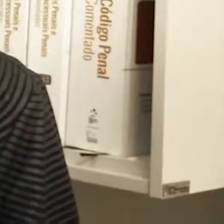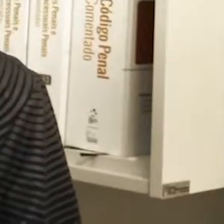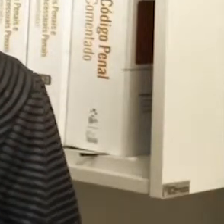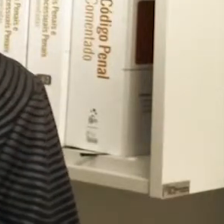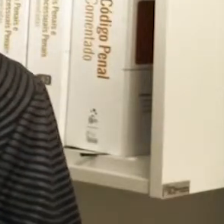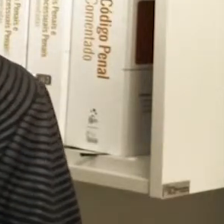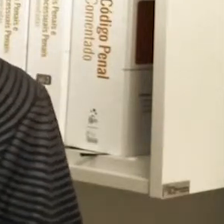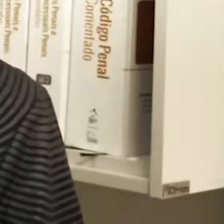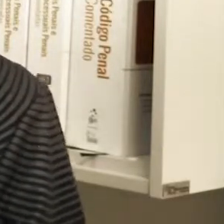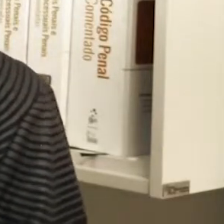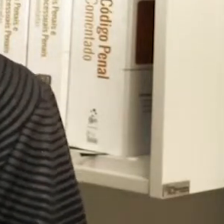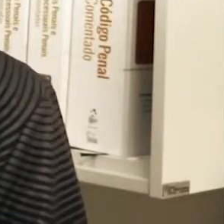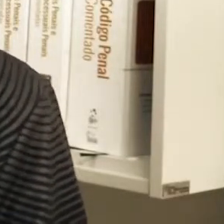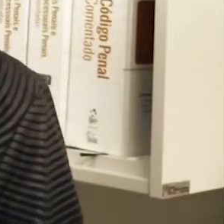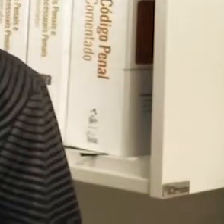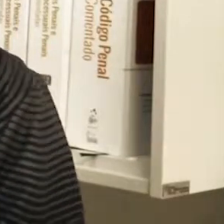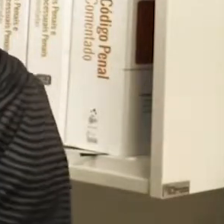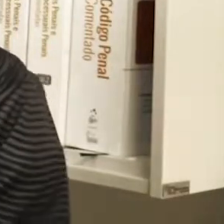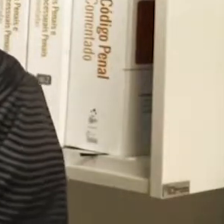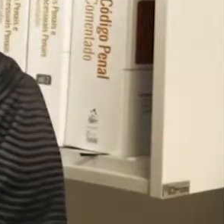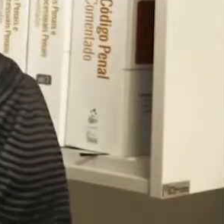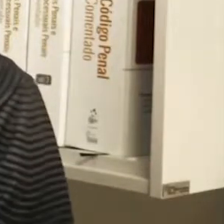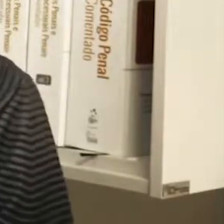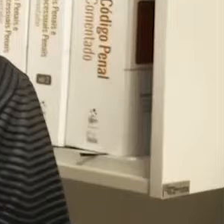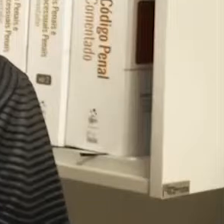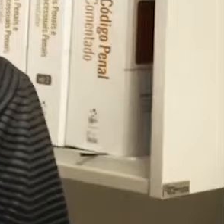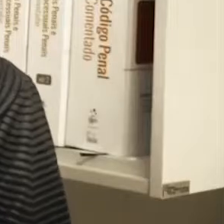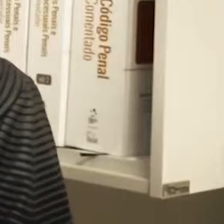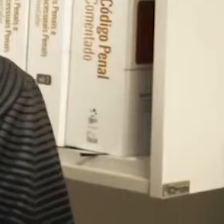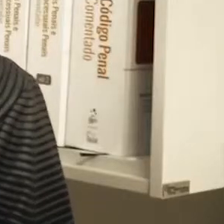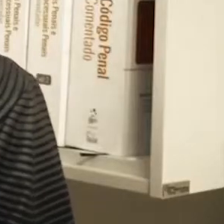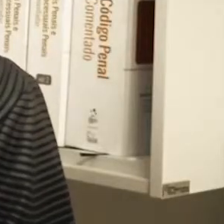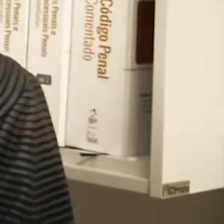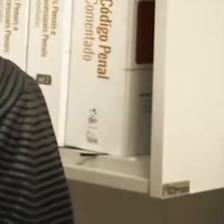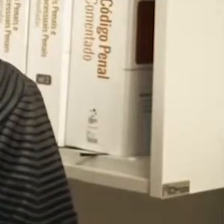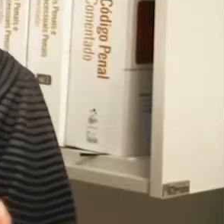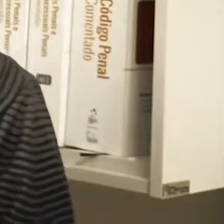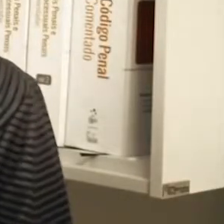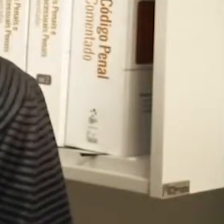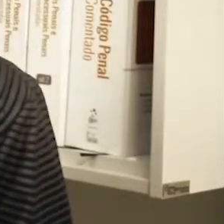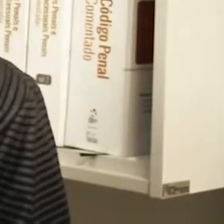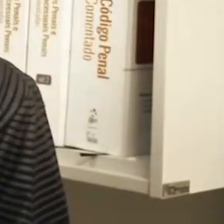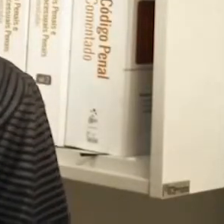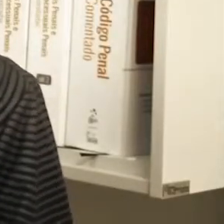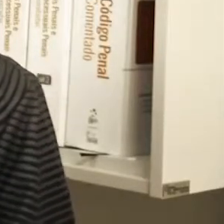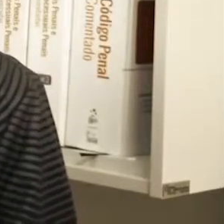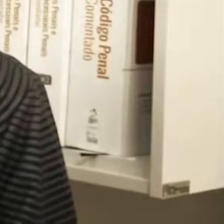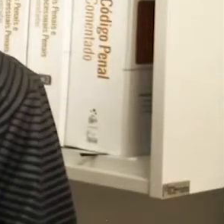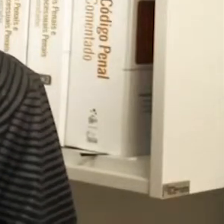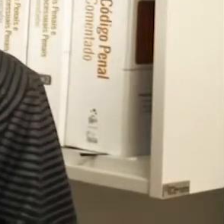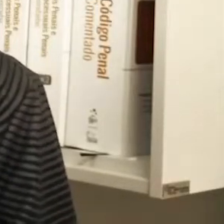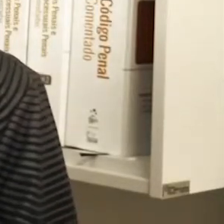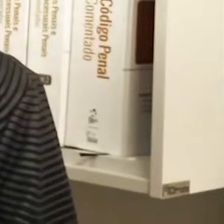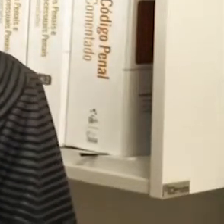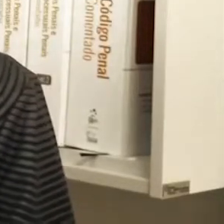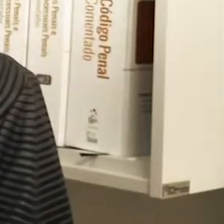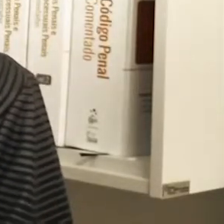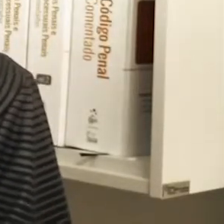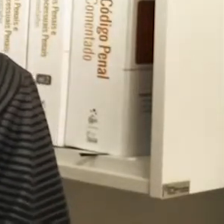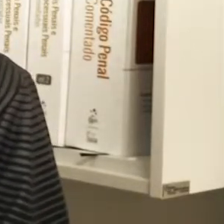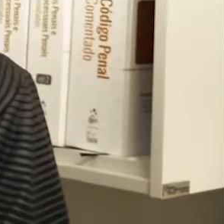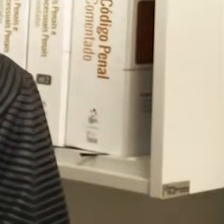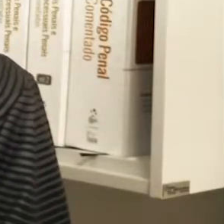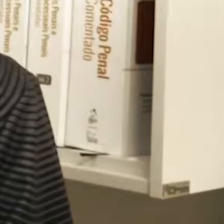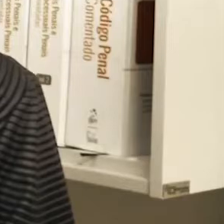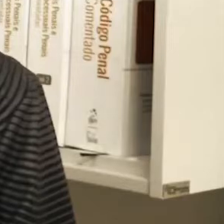buscá-la, entregaram ao Conselho Tutelar. E aí, na sequência, fomos até a delegacia e identificamos essa casa de Conselho